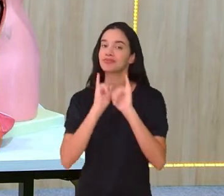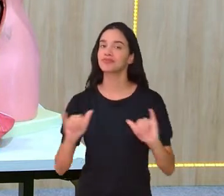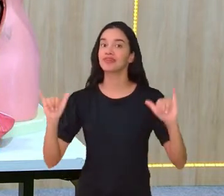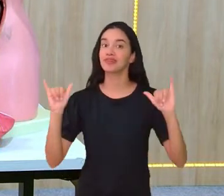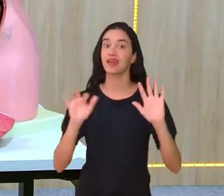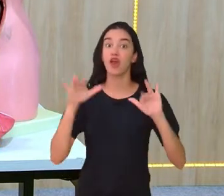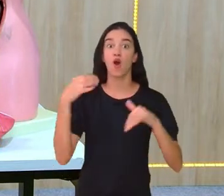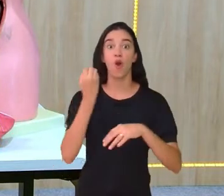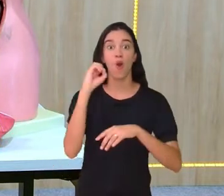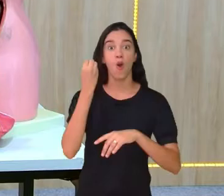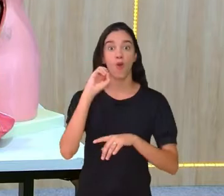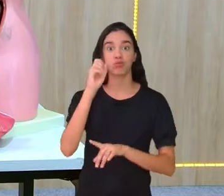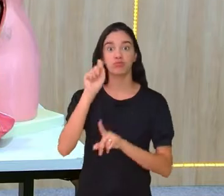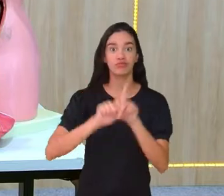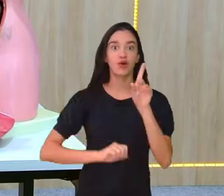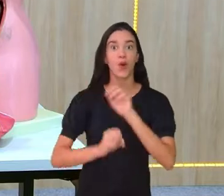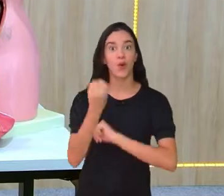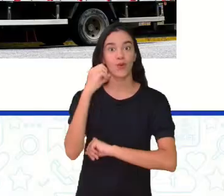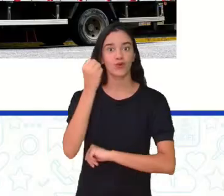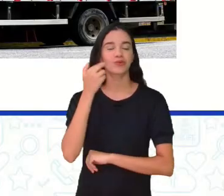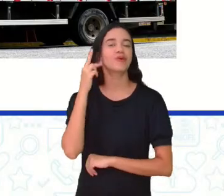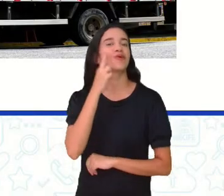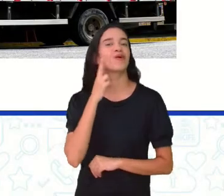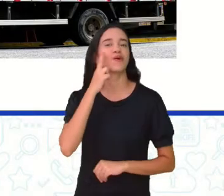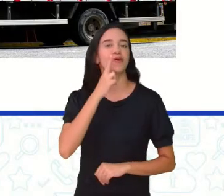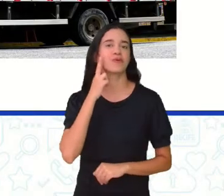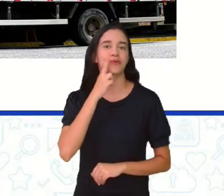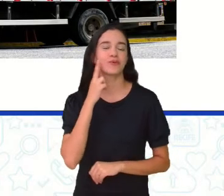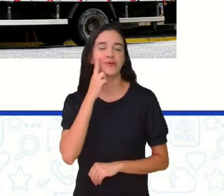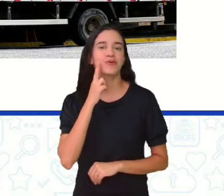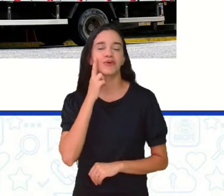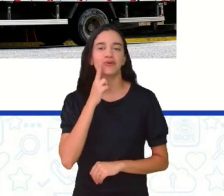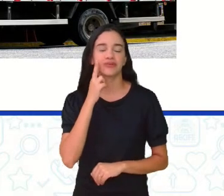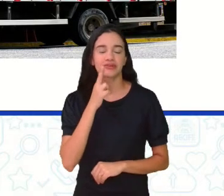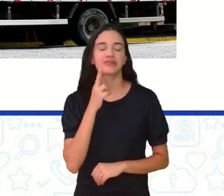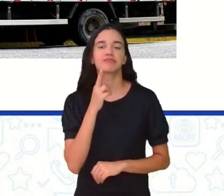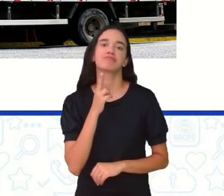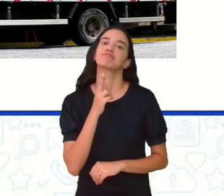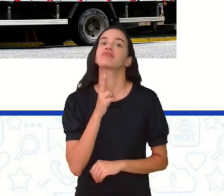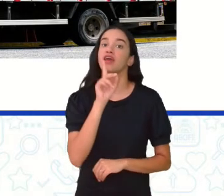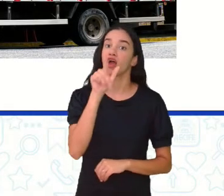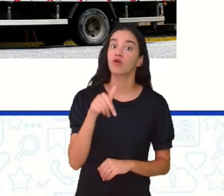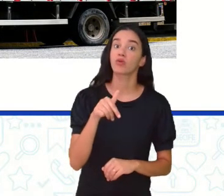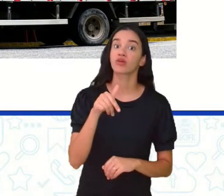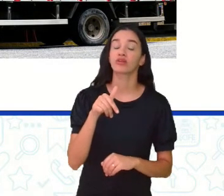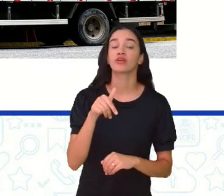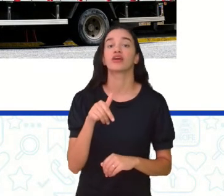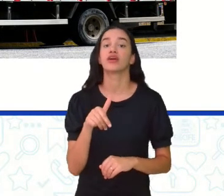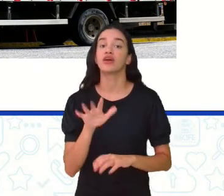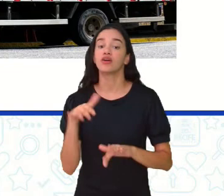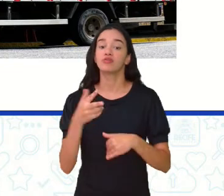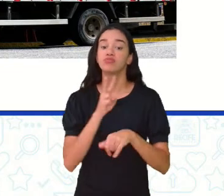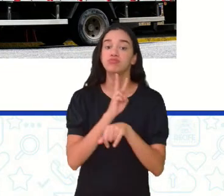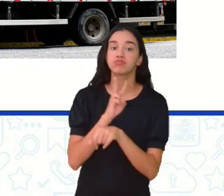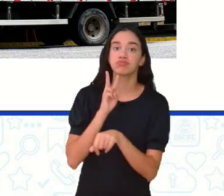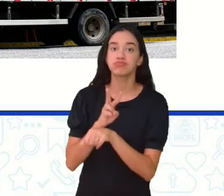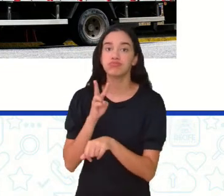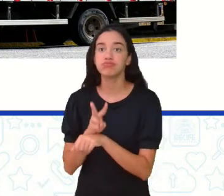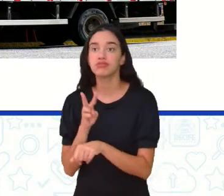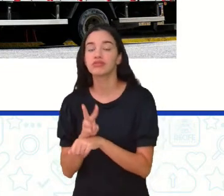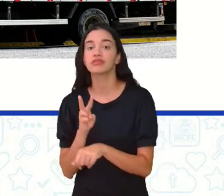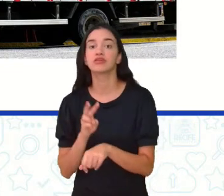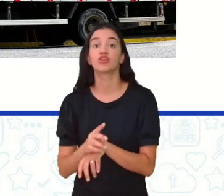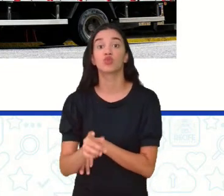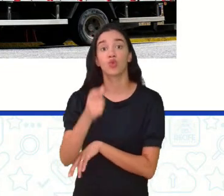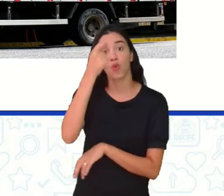do outubro, gente. É o outubro rosa, o outubro dedicado, à prevenção e conscientização em relação